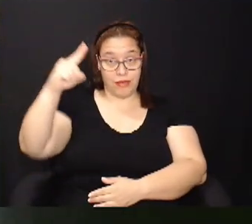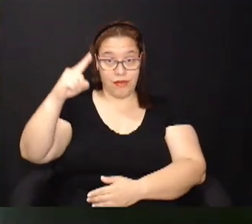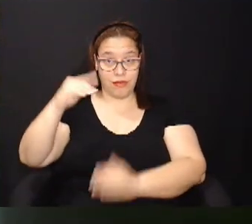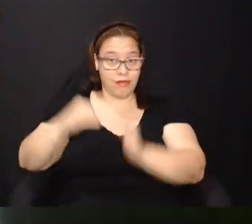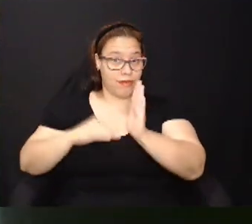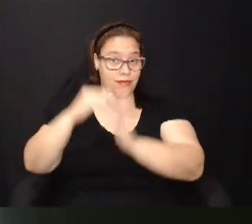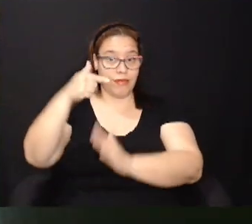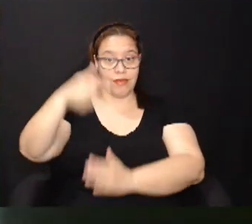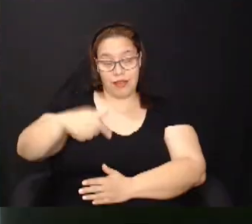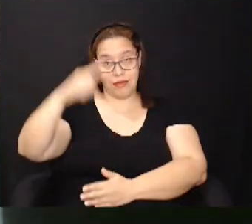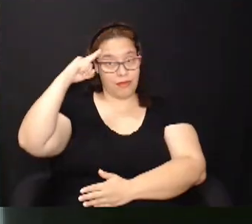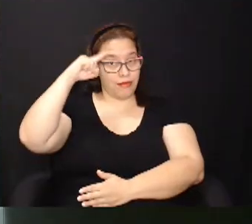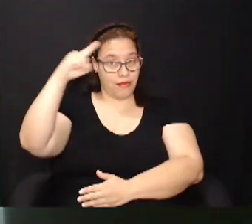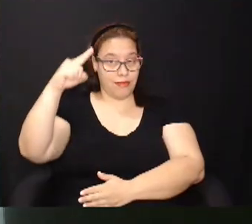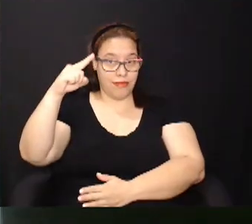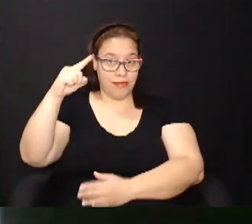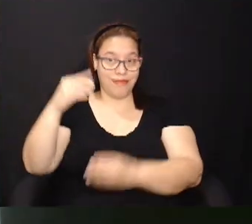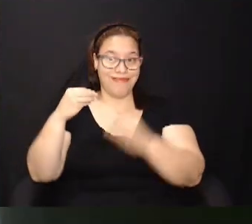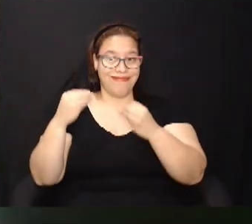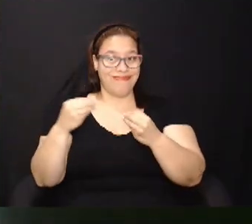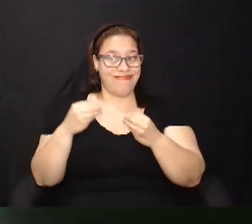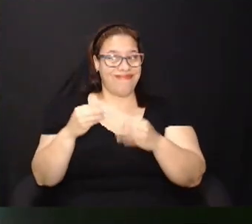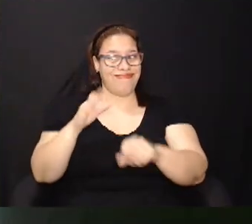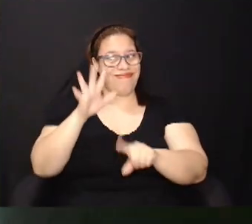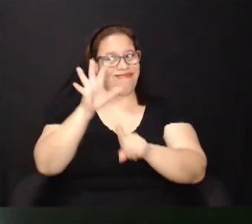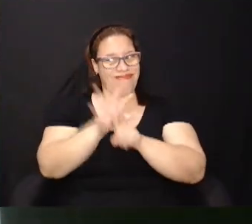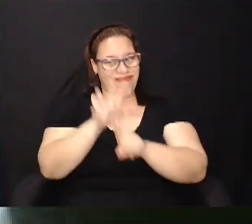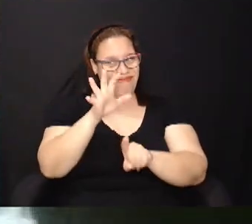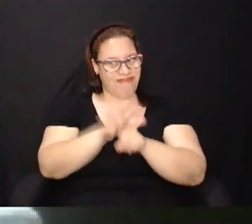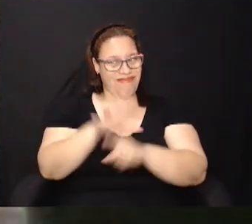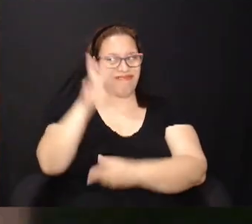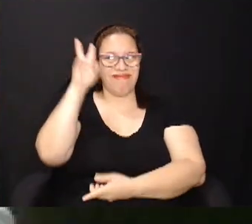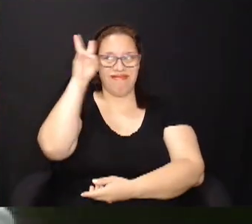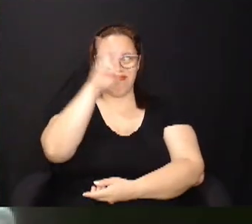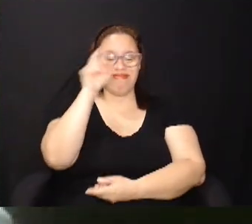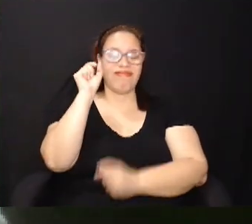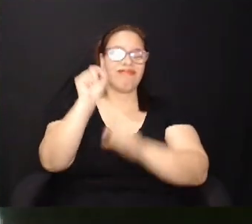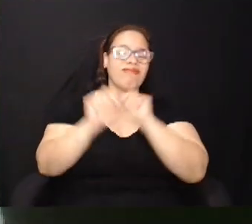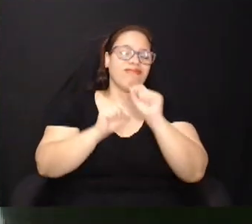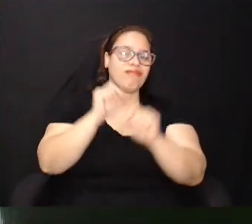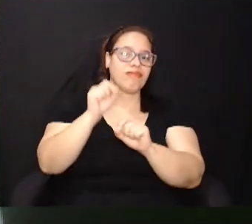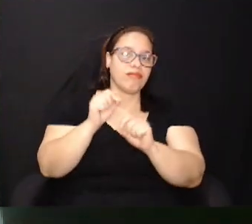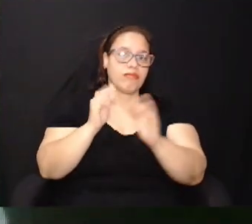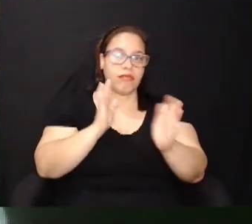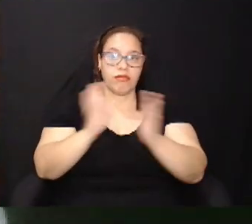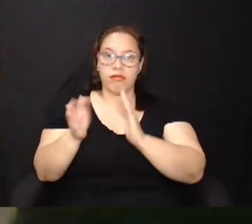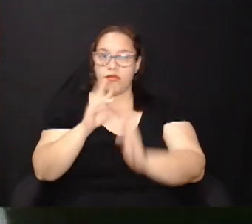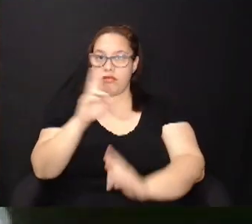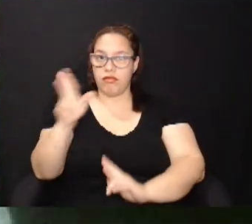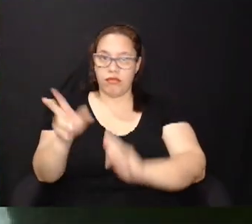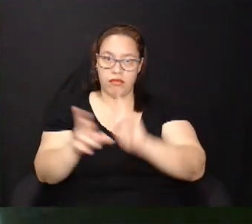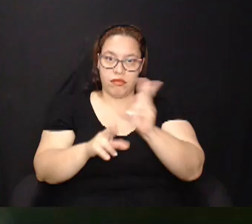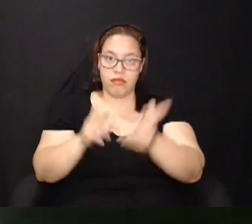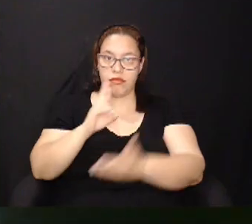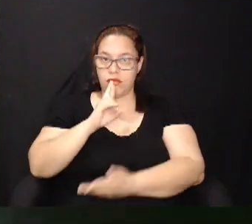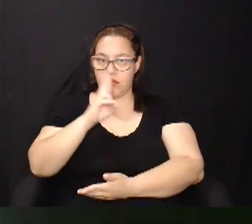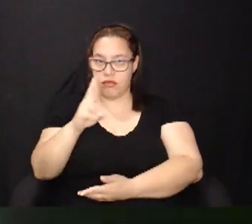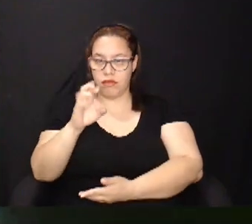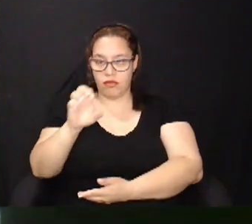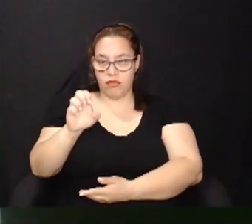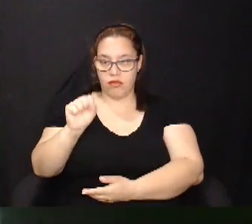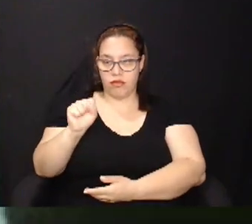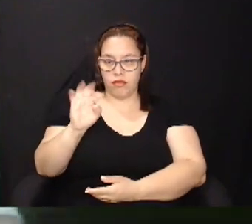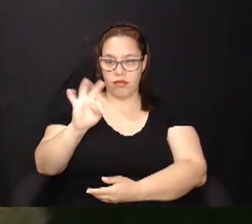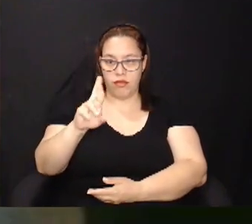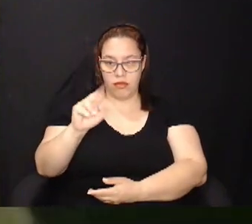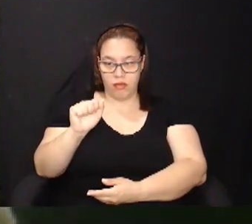já é considerado como uma abusividade. Lembrando que a gente tem situações diferentes para tratar de uma resposta extrajudicial ou judicial. A